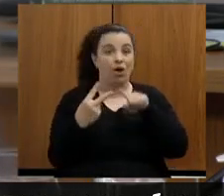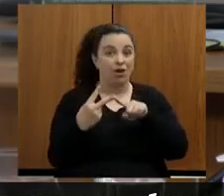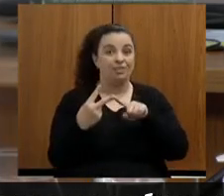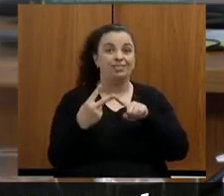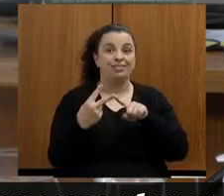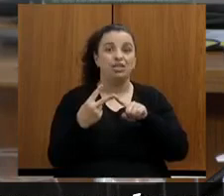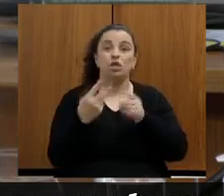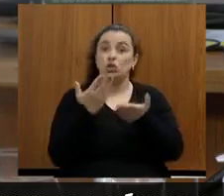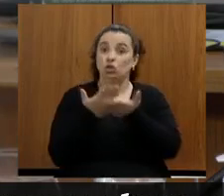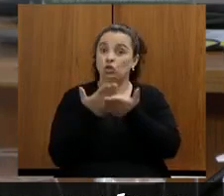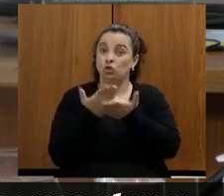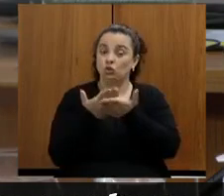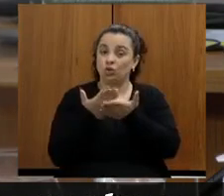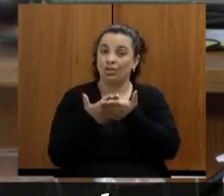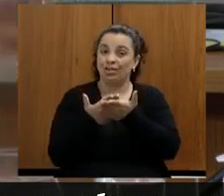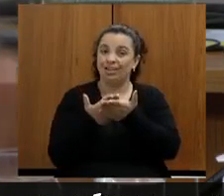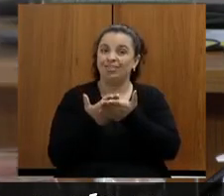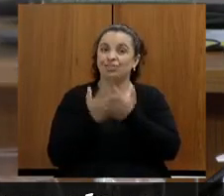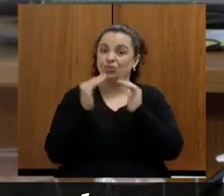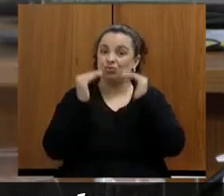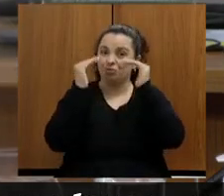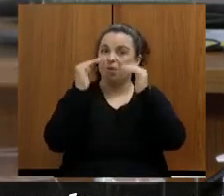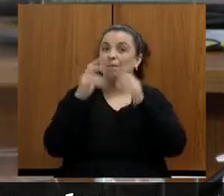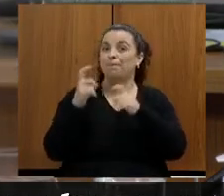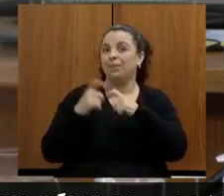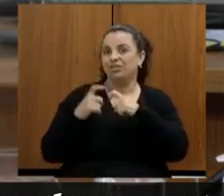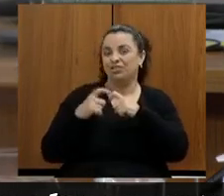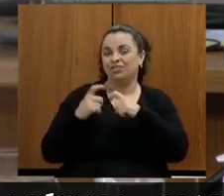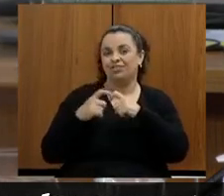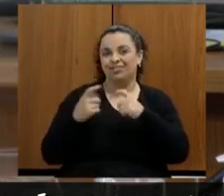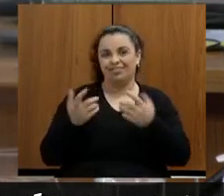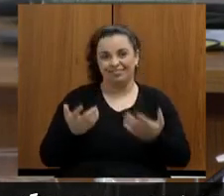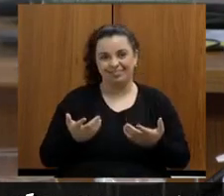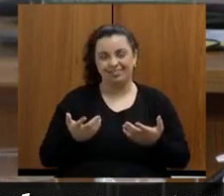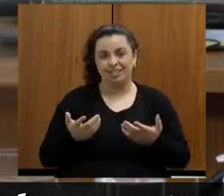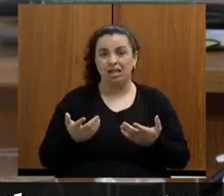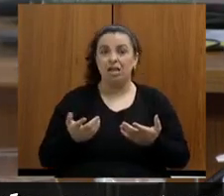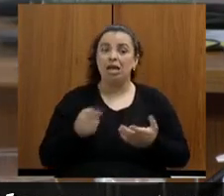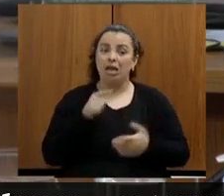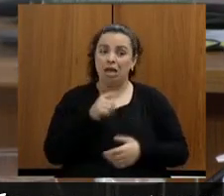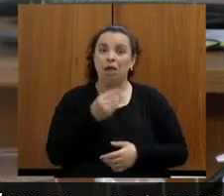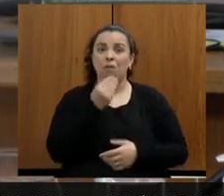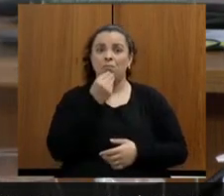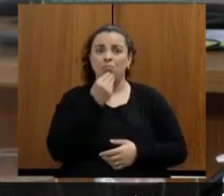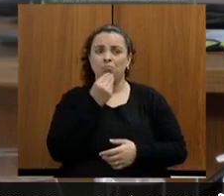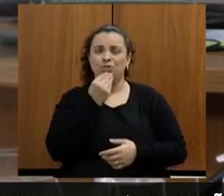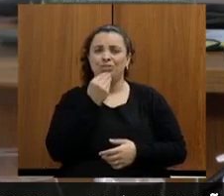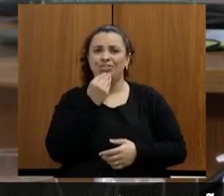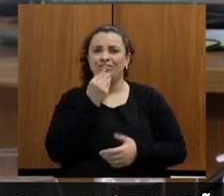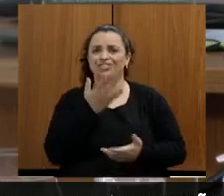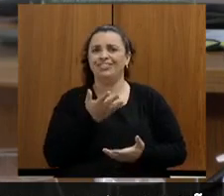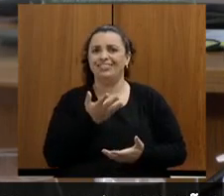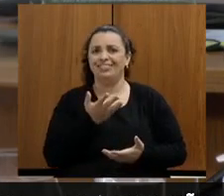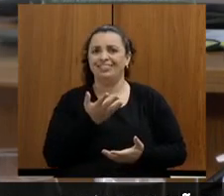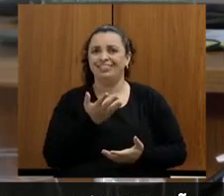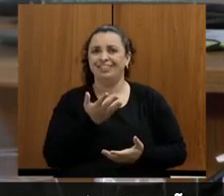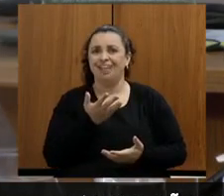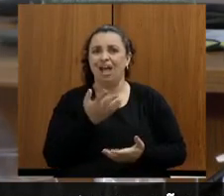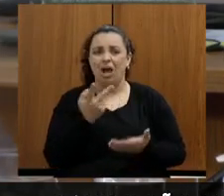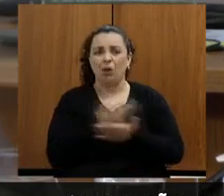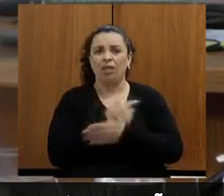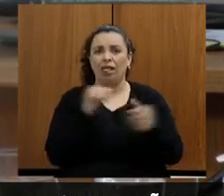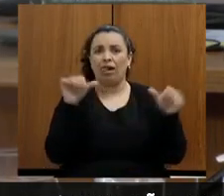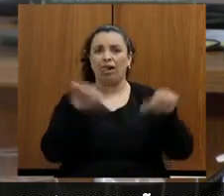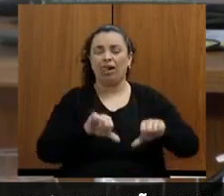medicina e tinha tudo para dar errado na vida você é tudo para dar errado bom então é a polícia militar